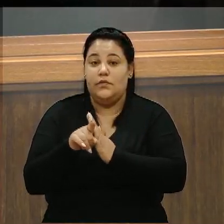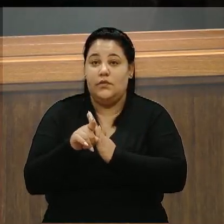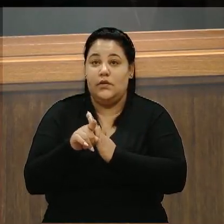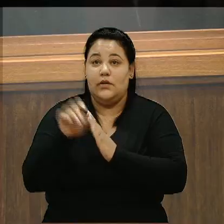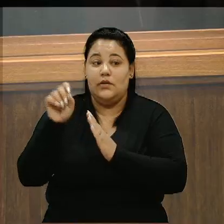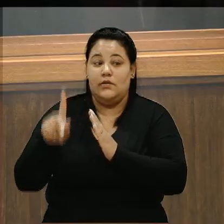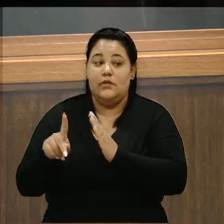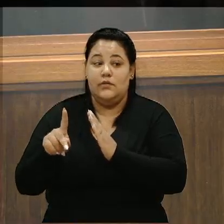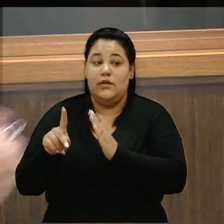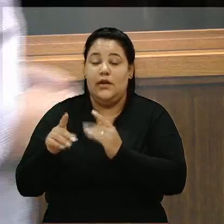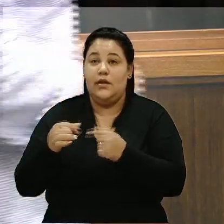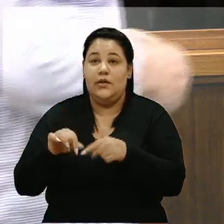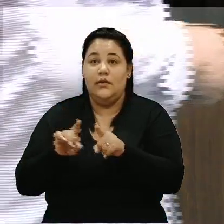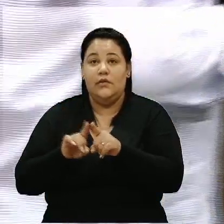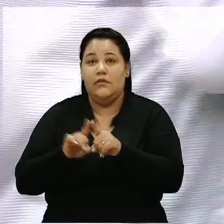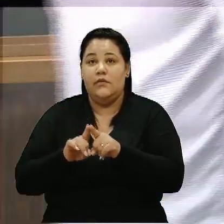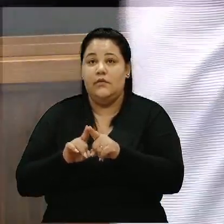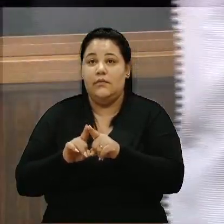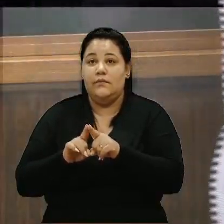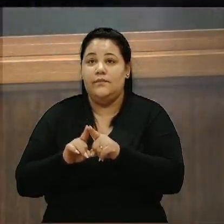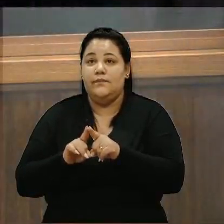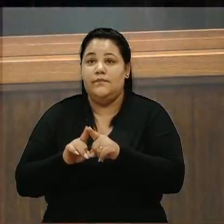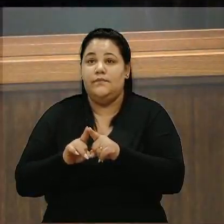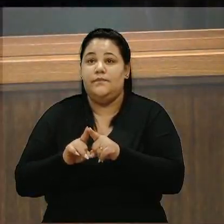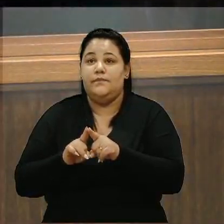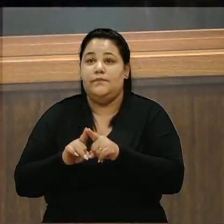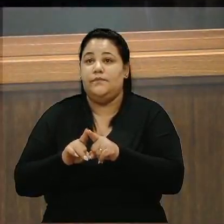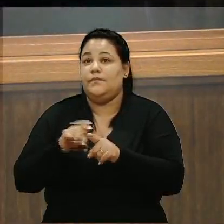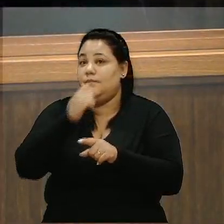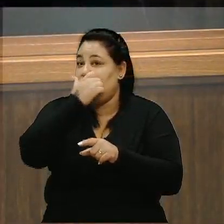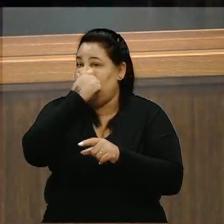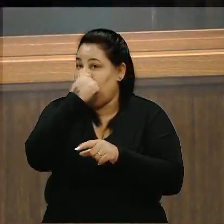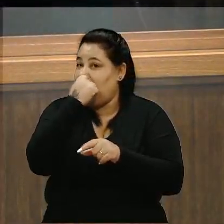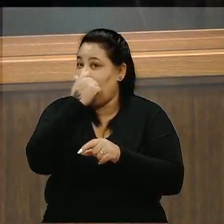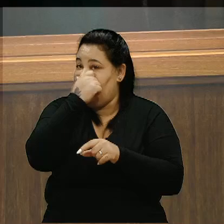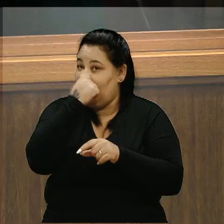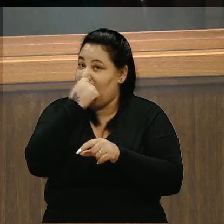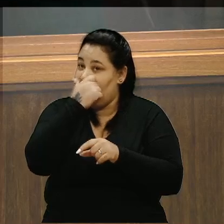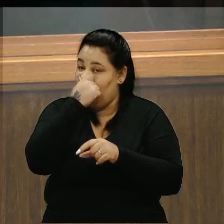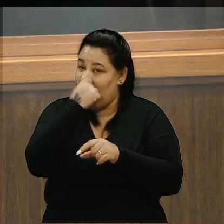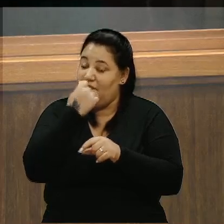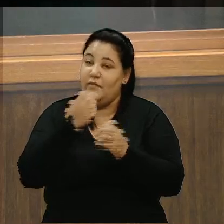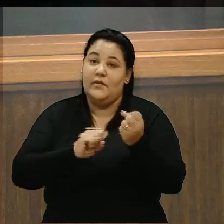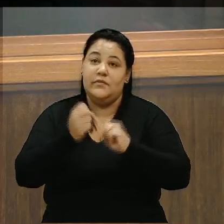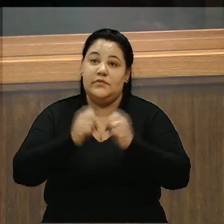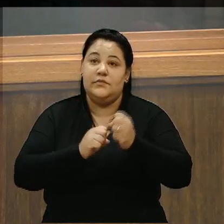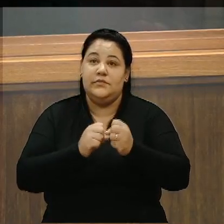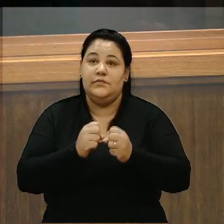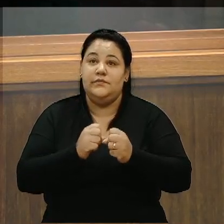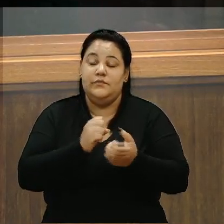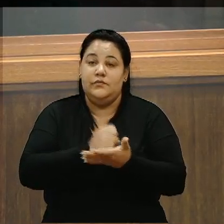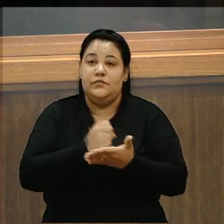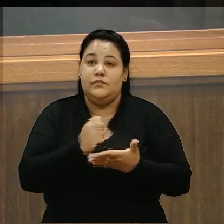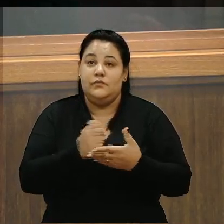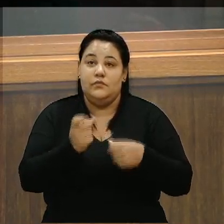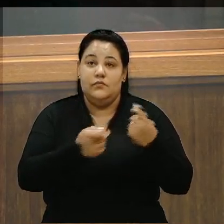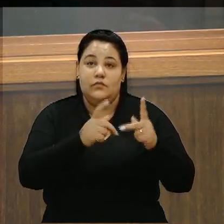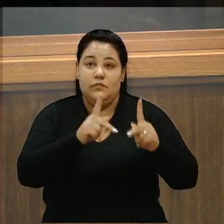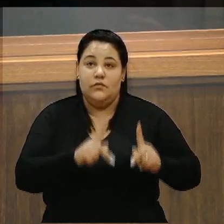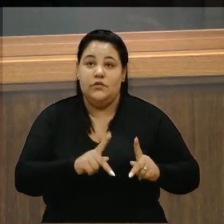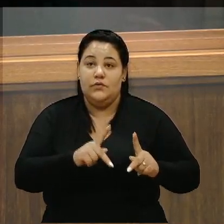empresa ou na sua lojinha, ou onde for, empregar alguém que sequer tem um documento, muitas vezes,